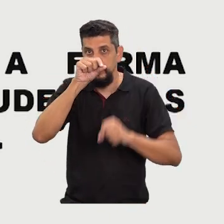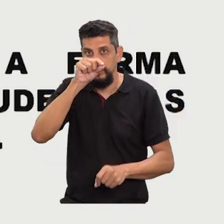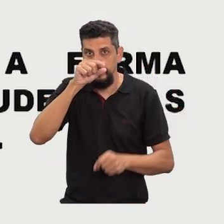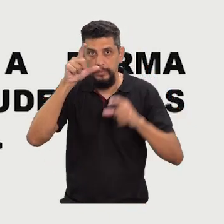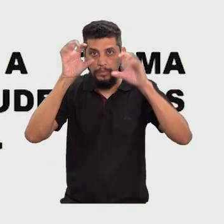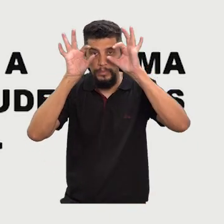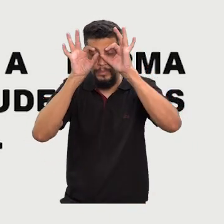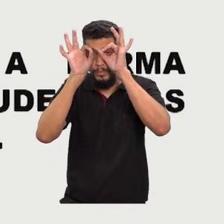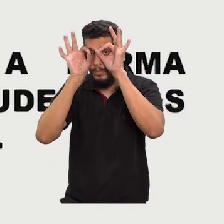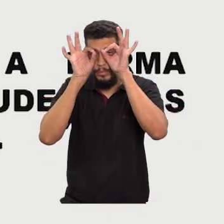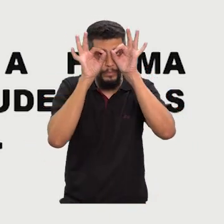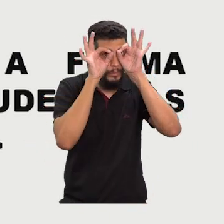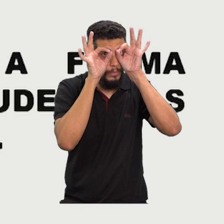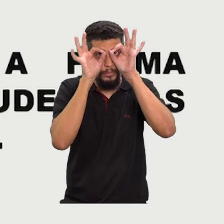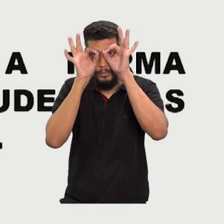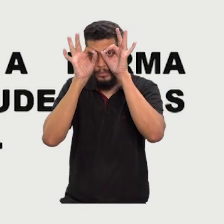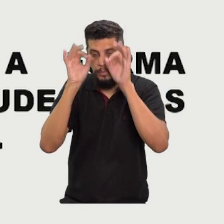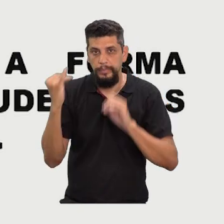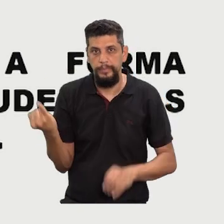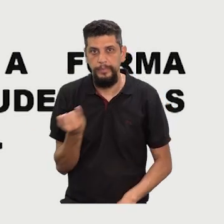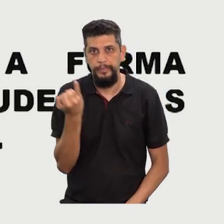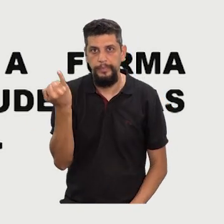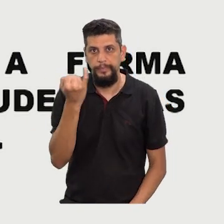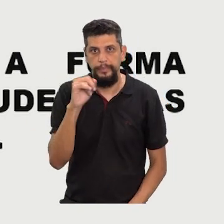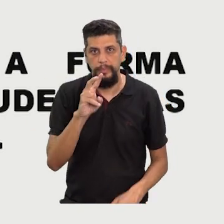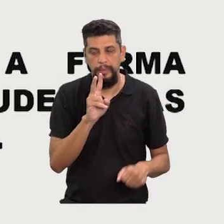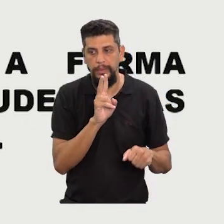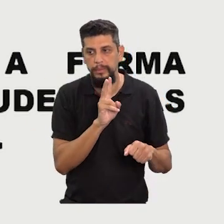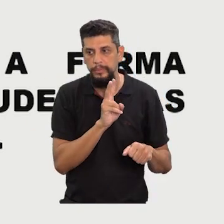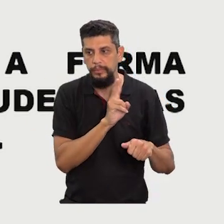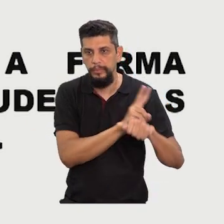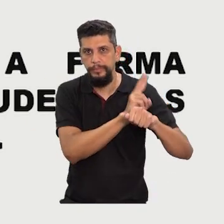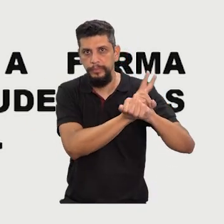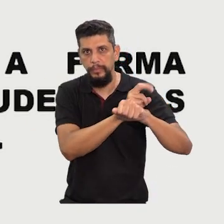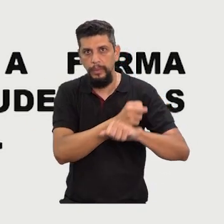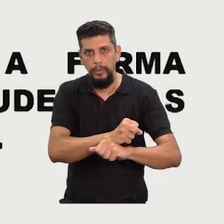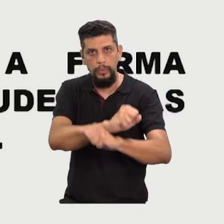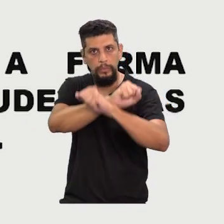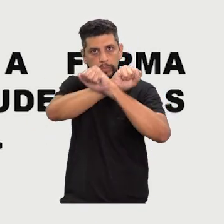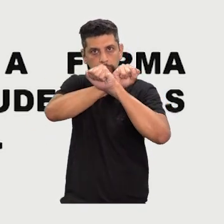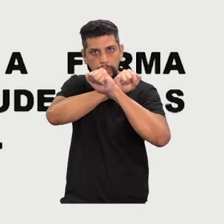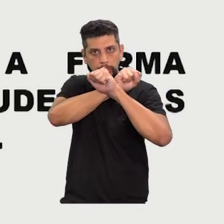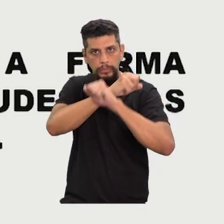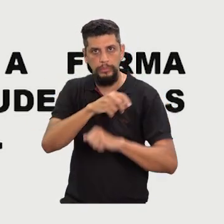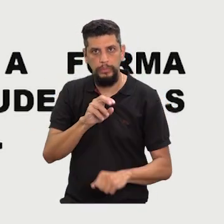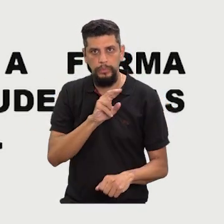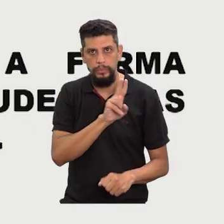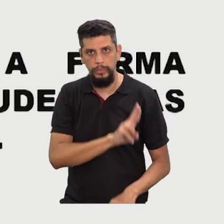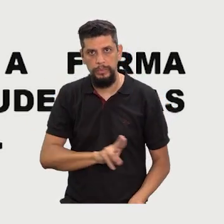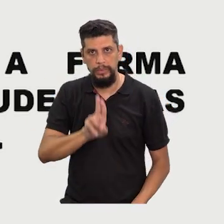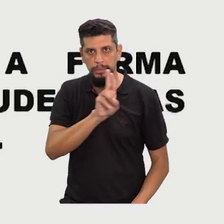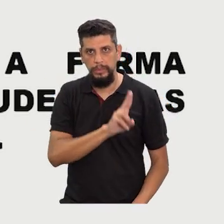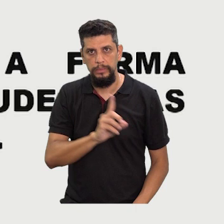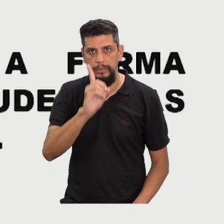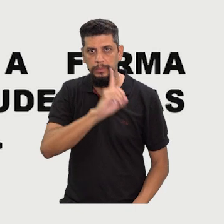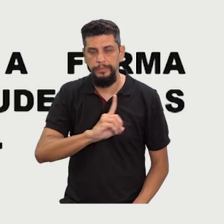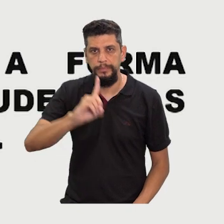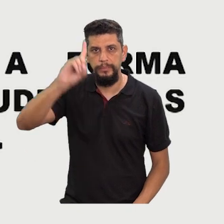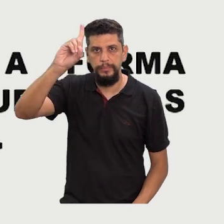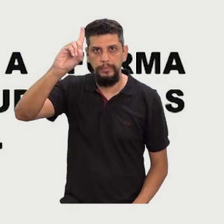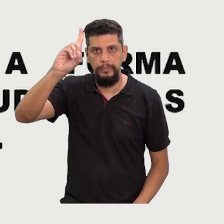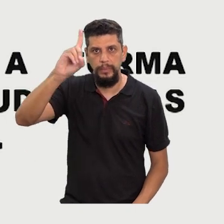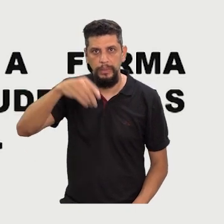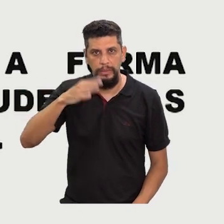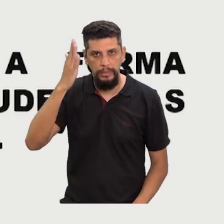égide. A égide é uma forma de proteção de um escudo que ela usava, certo? E a deusa,